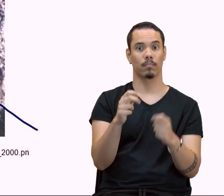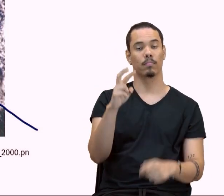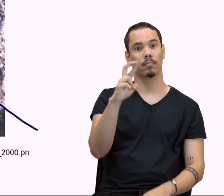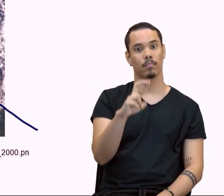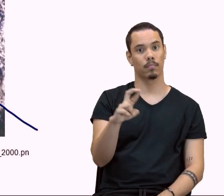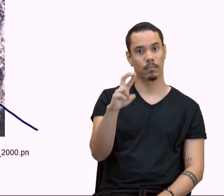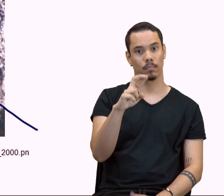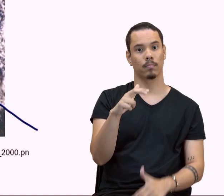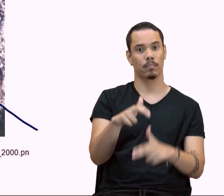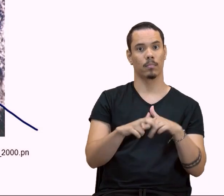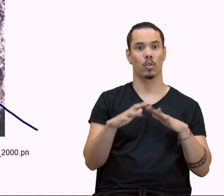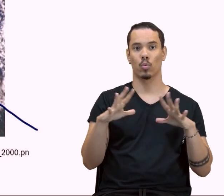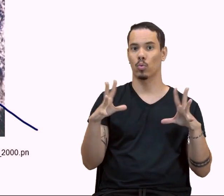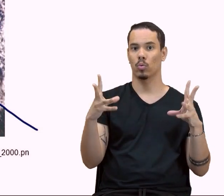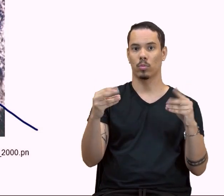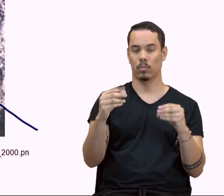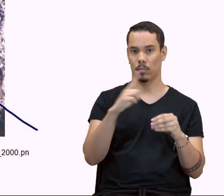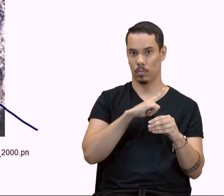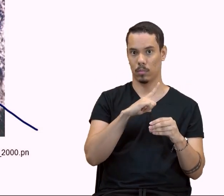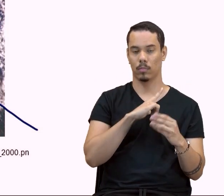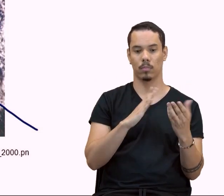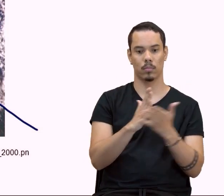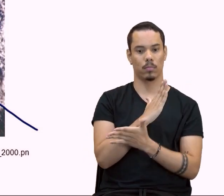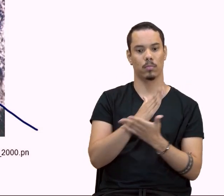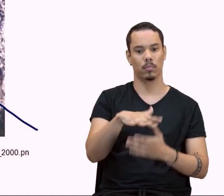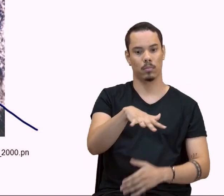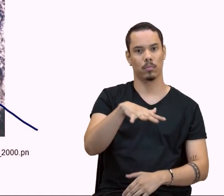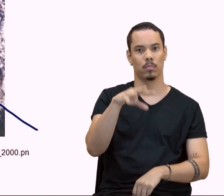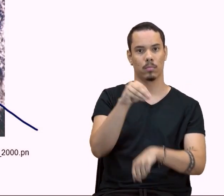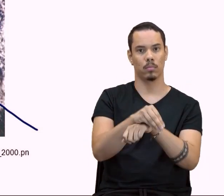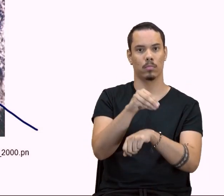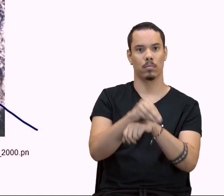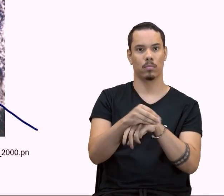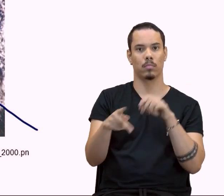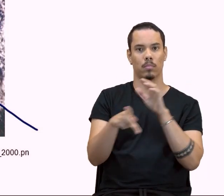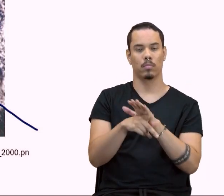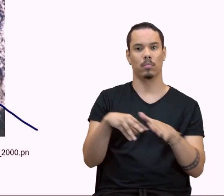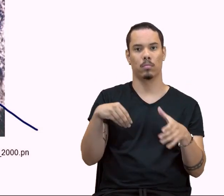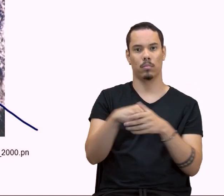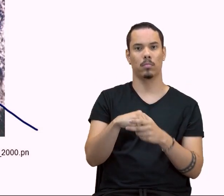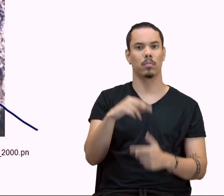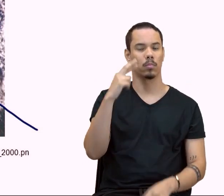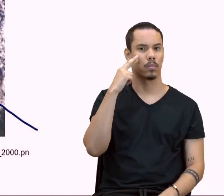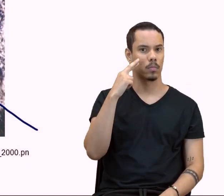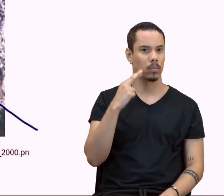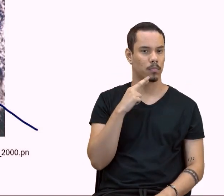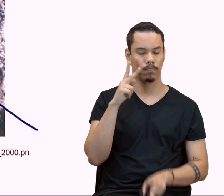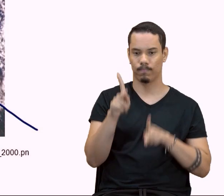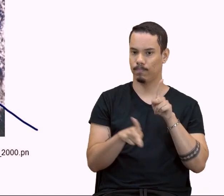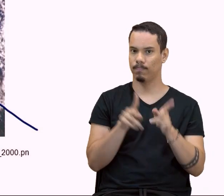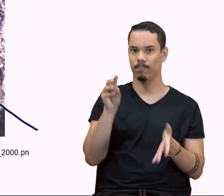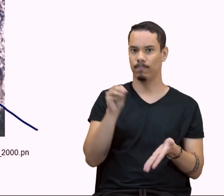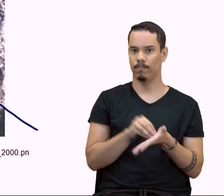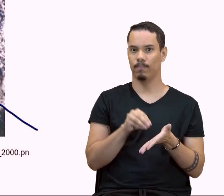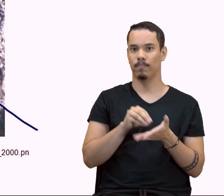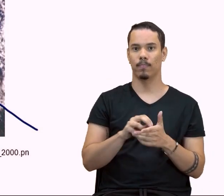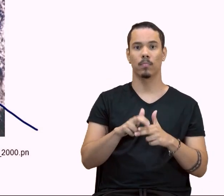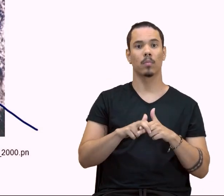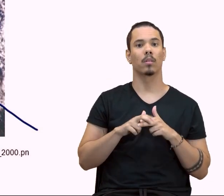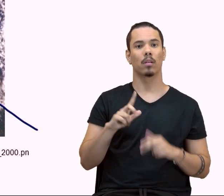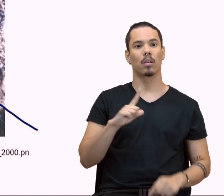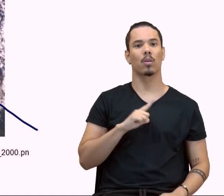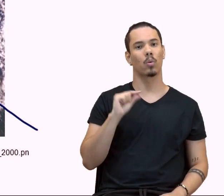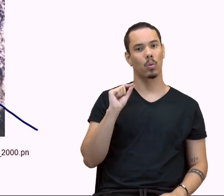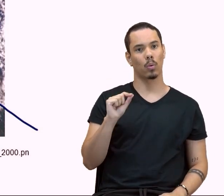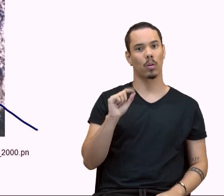do desmatamento, tem muitas áreas preservadas em Rondônia, que essas áreas não são povoadas. Por isso que a gente tem aí o quê? Baixa